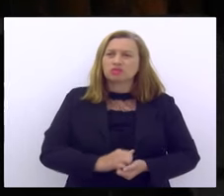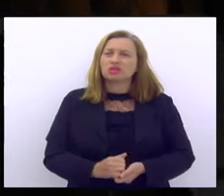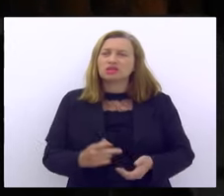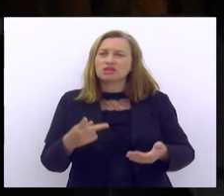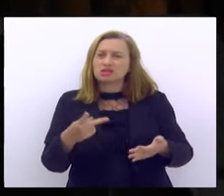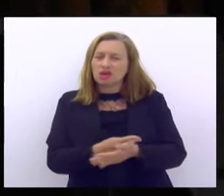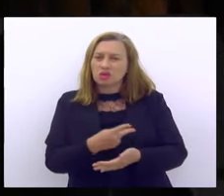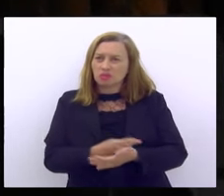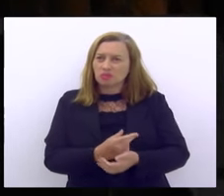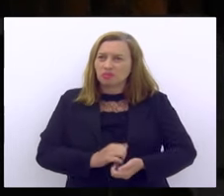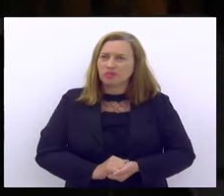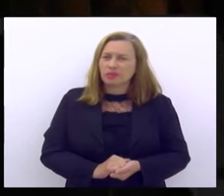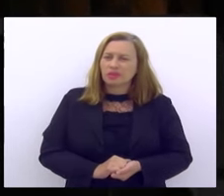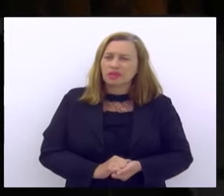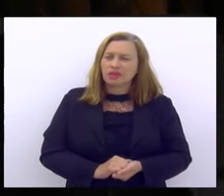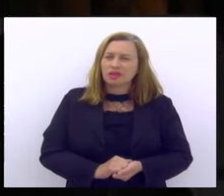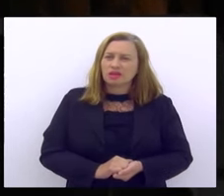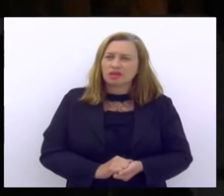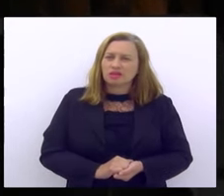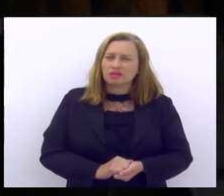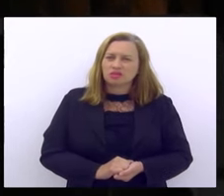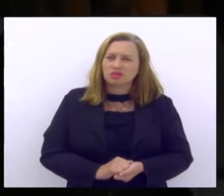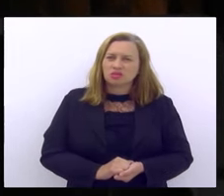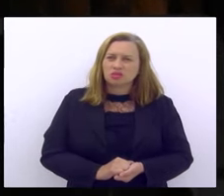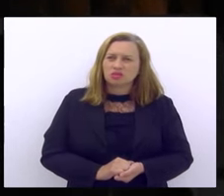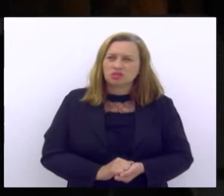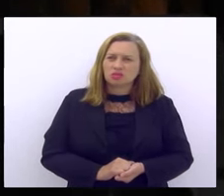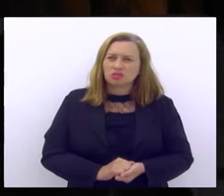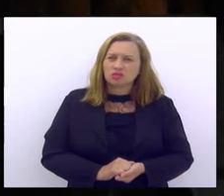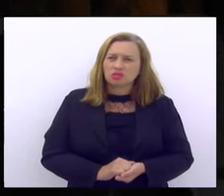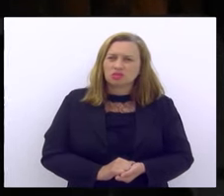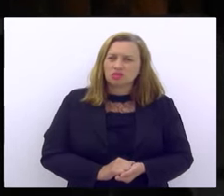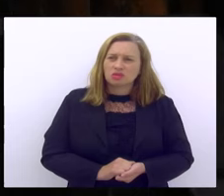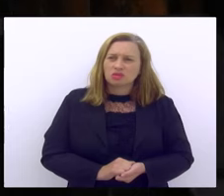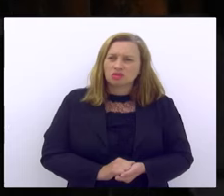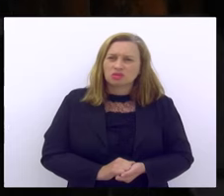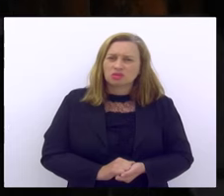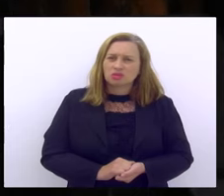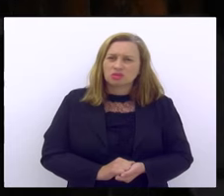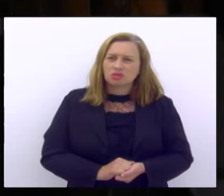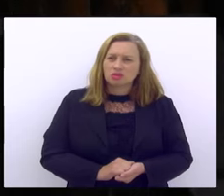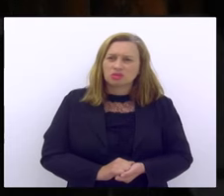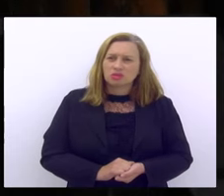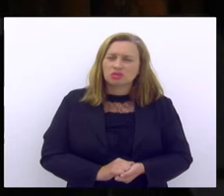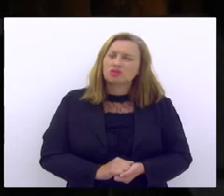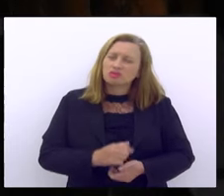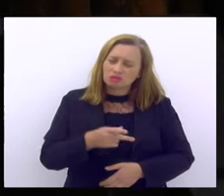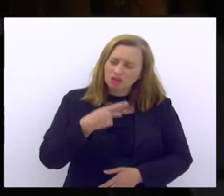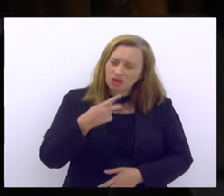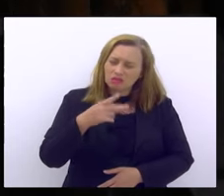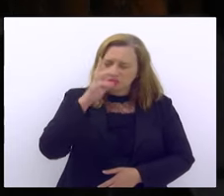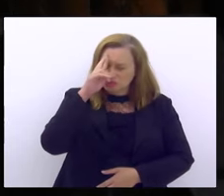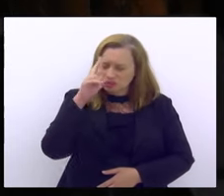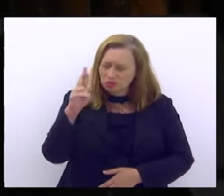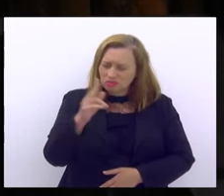presidente, por fim, e já mais uma vez pedindo escusas à Vossa Excelência por um potencial acréscimo aqui do